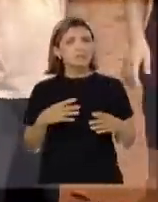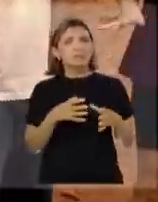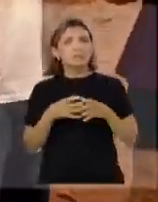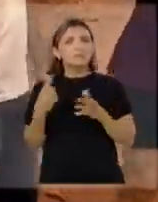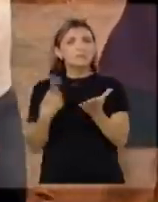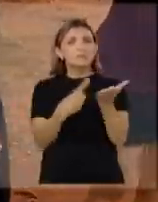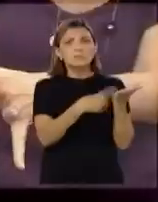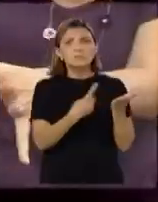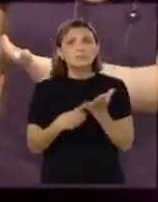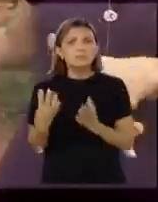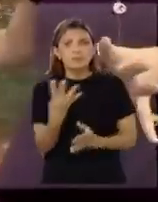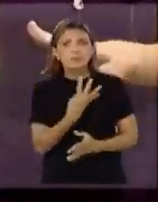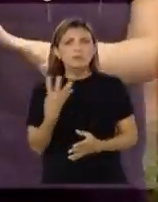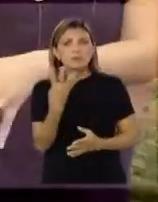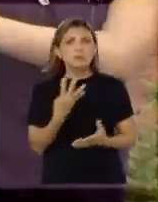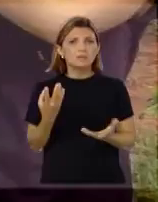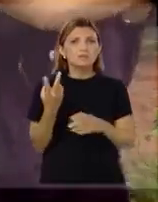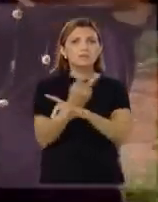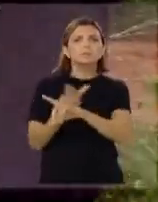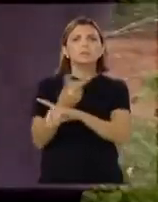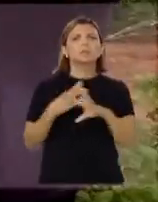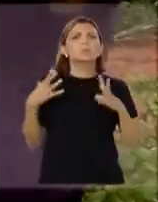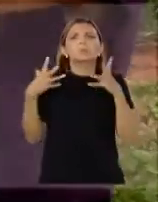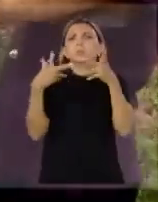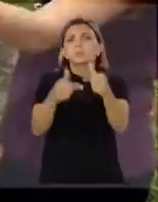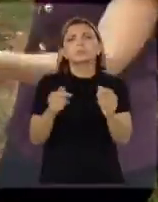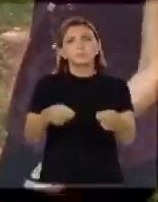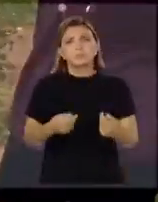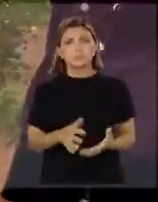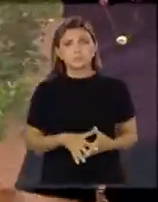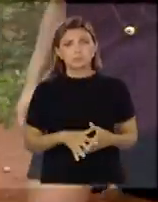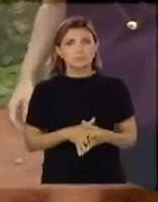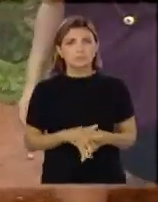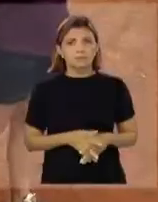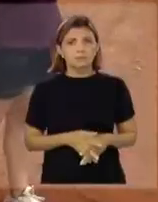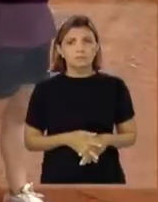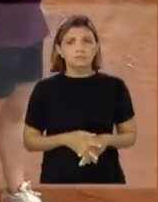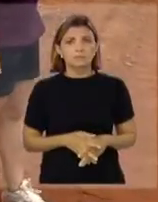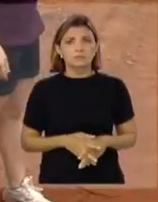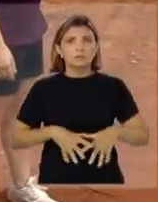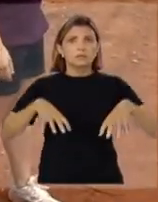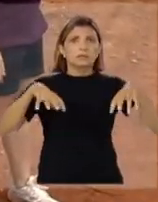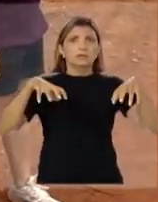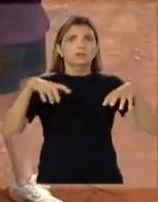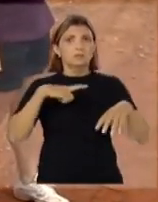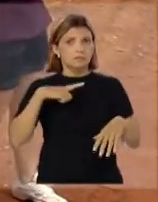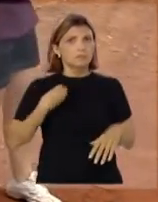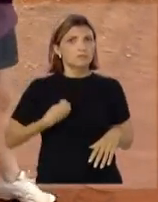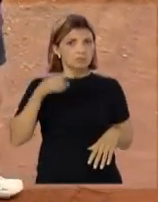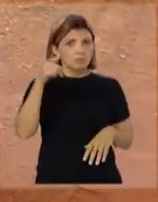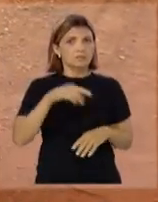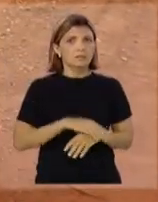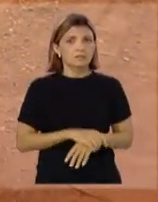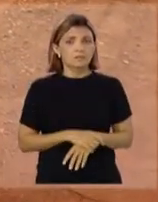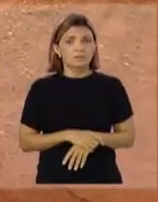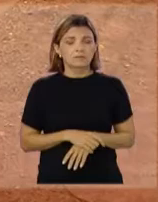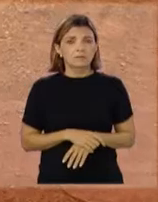Tata. Calma, gente, calma. Agora tem tempo pra fotografar tudo, se vocês quiserem. Inclusive aquela cidade fantasma lá.